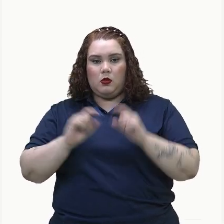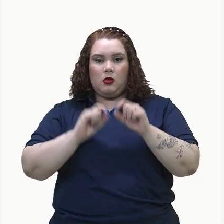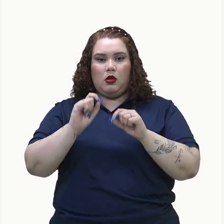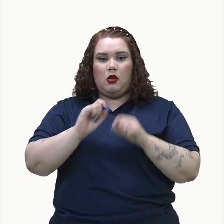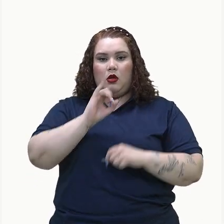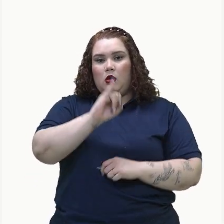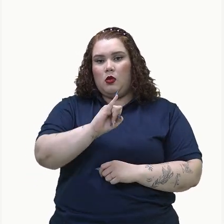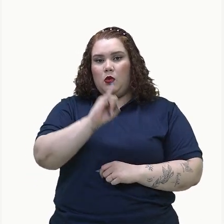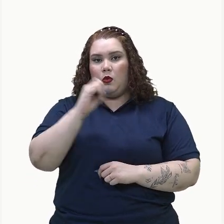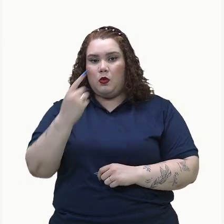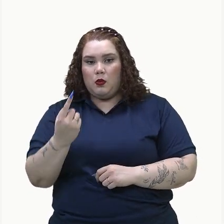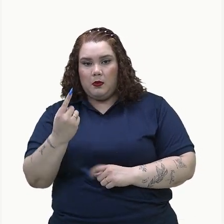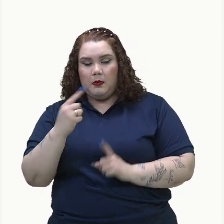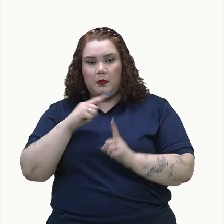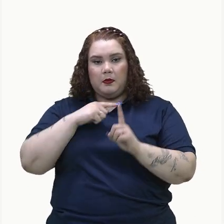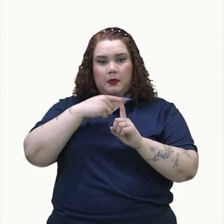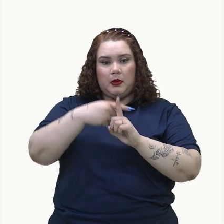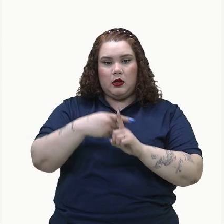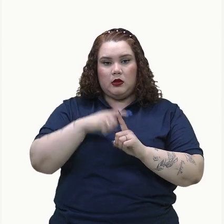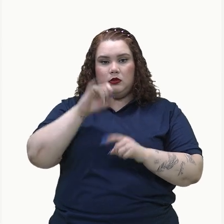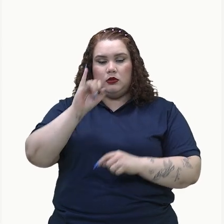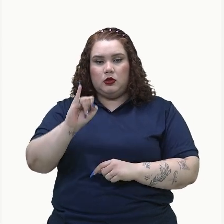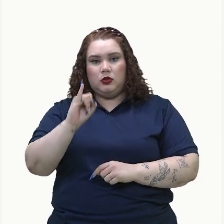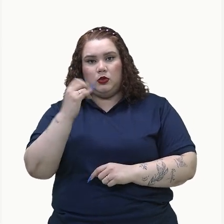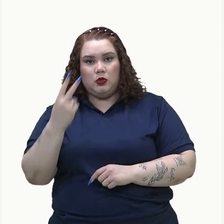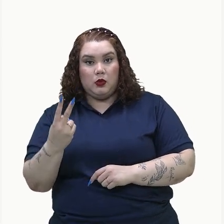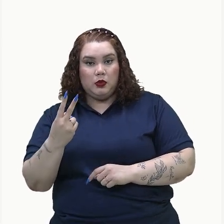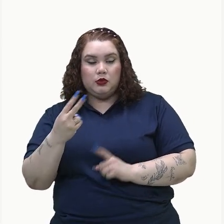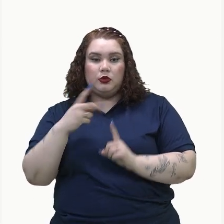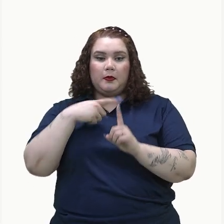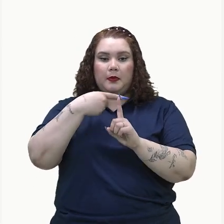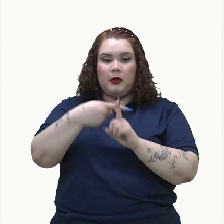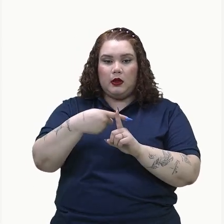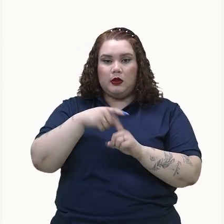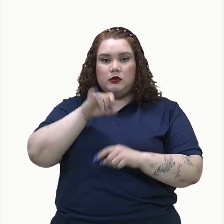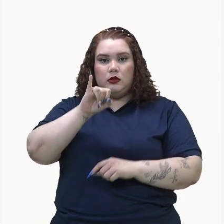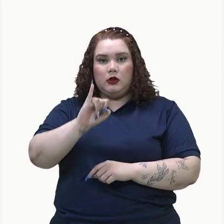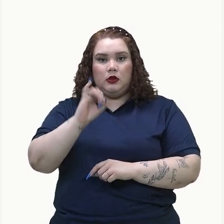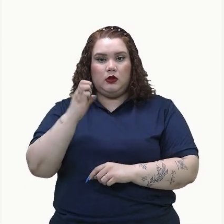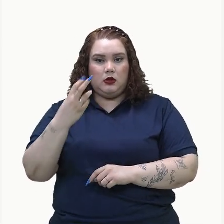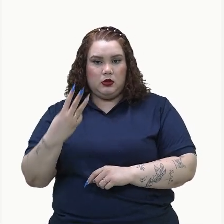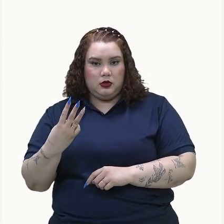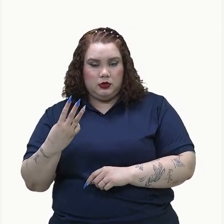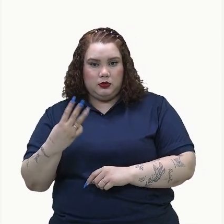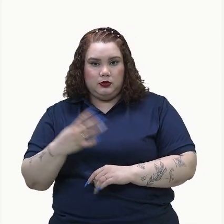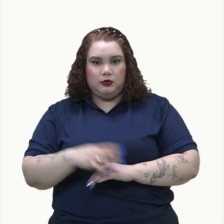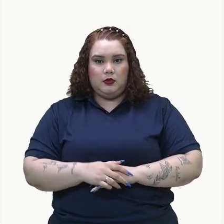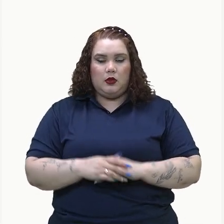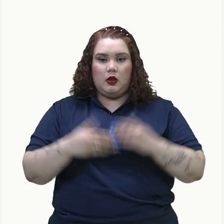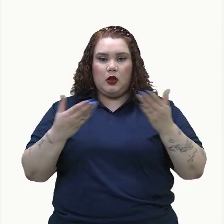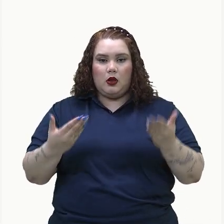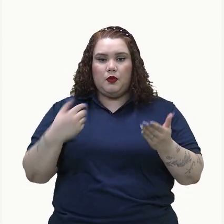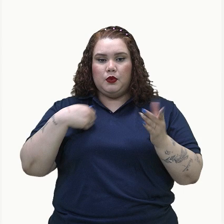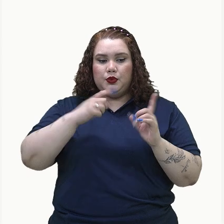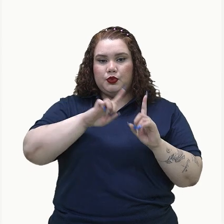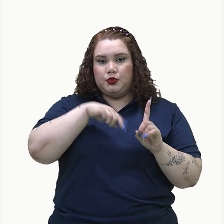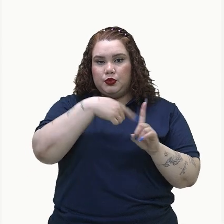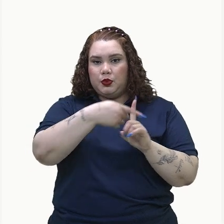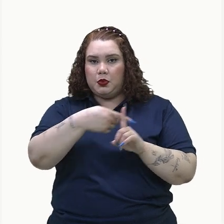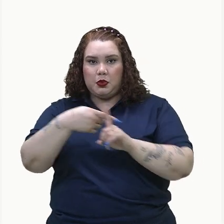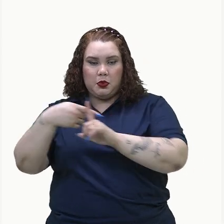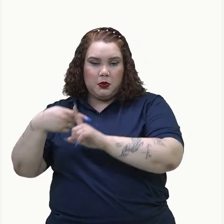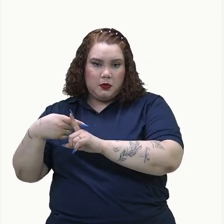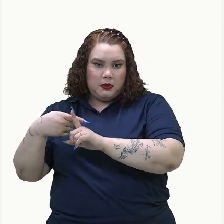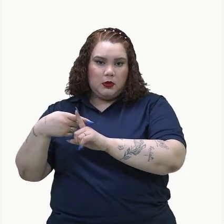I1 mais I2 mais I3. Então, basta que eu some as correntes